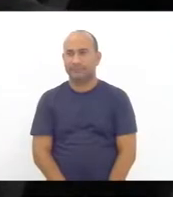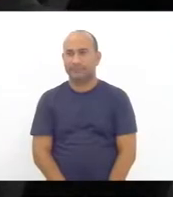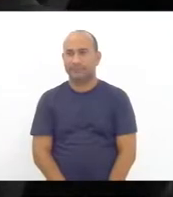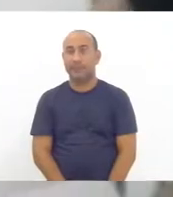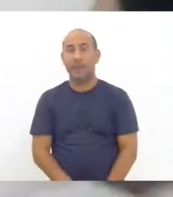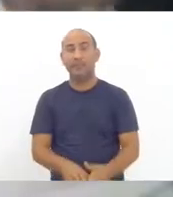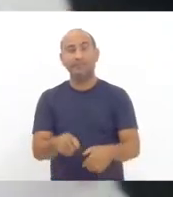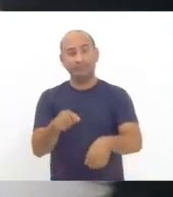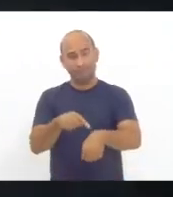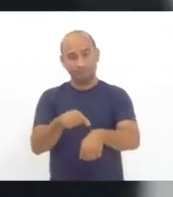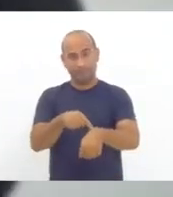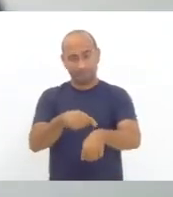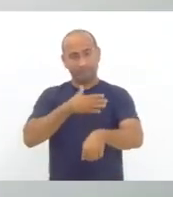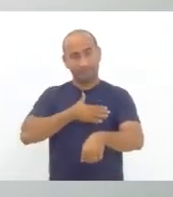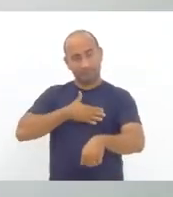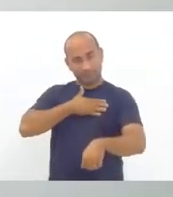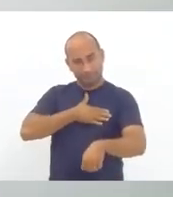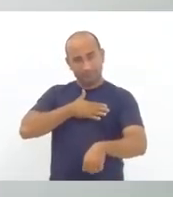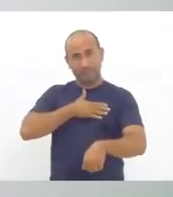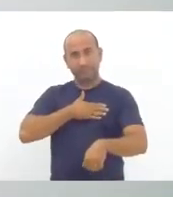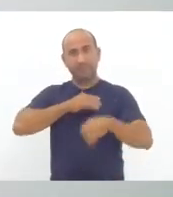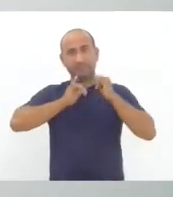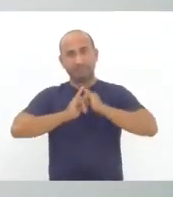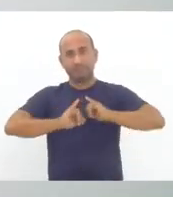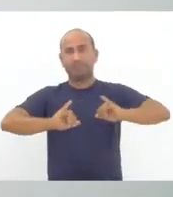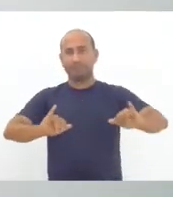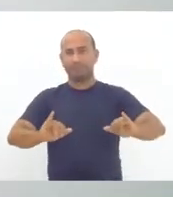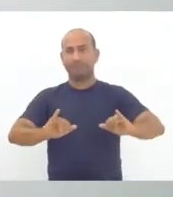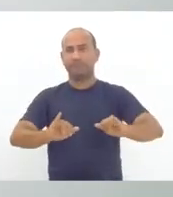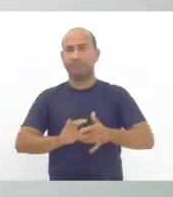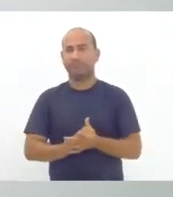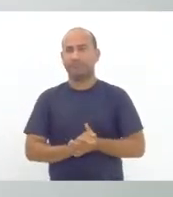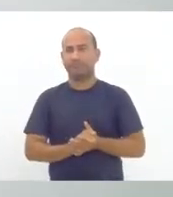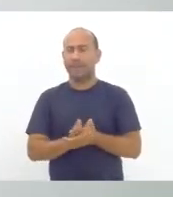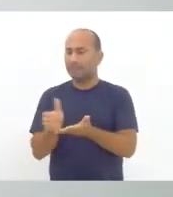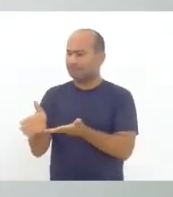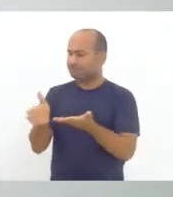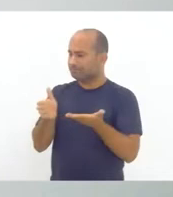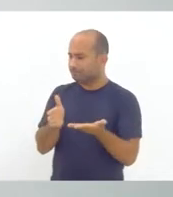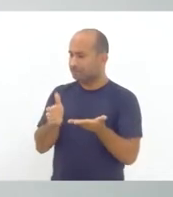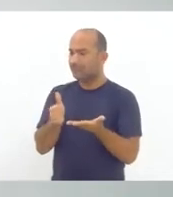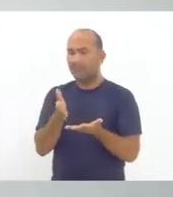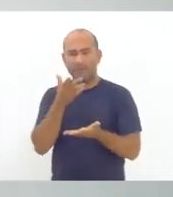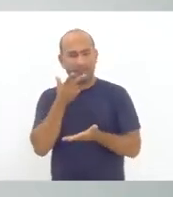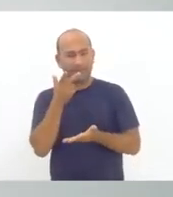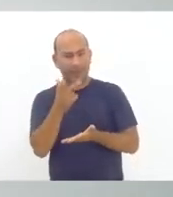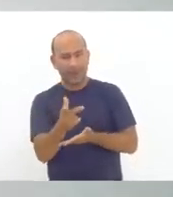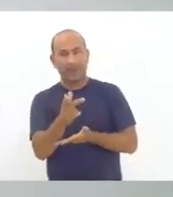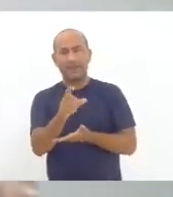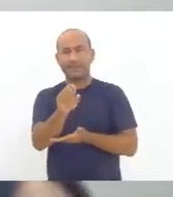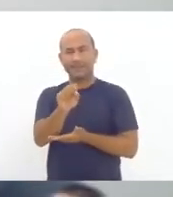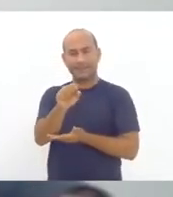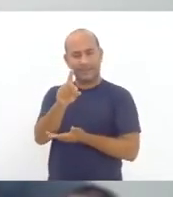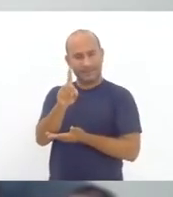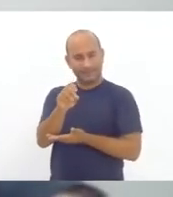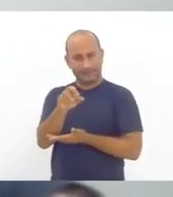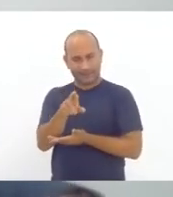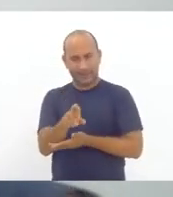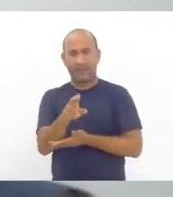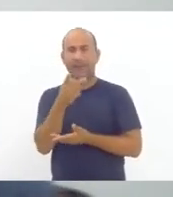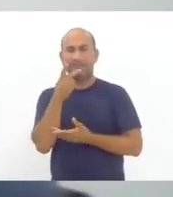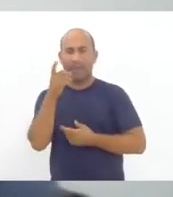nesse momento gostaria de passar a palavra a doutora Sandra Batista sexóloga e professor